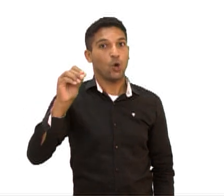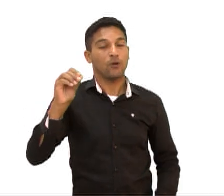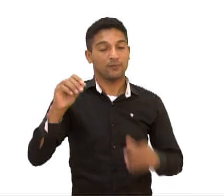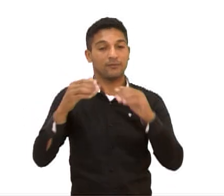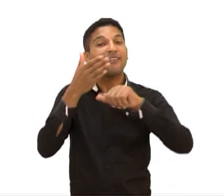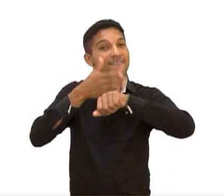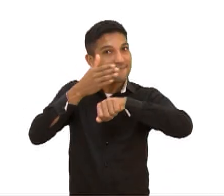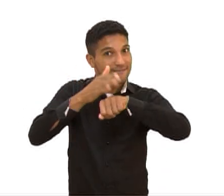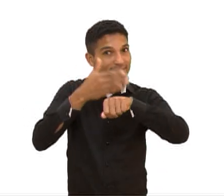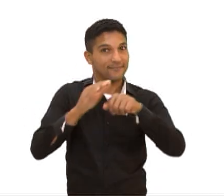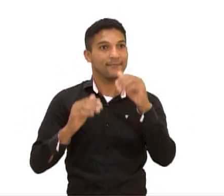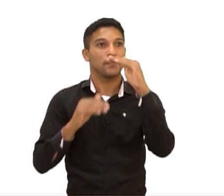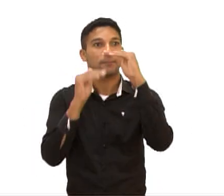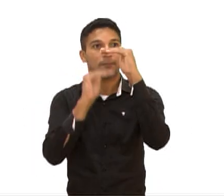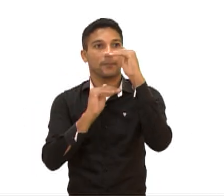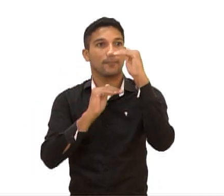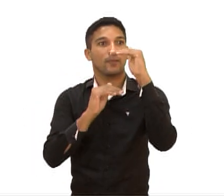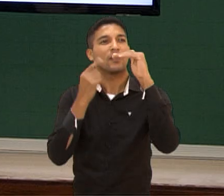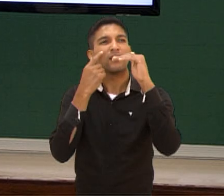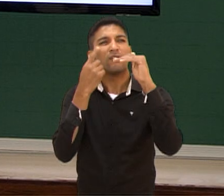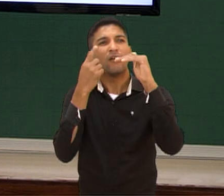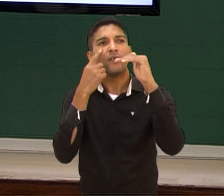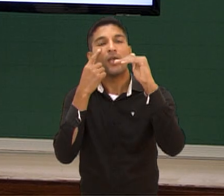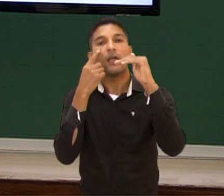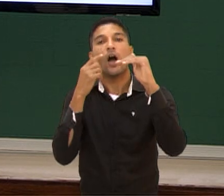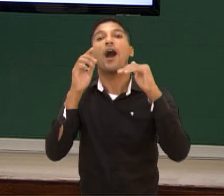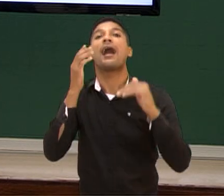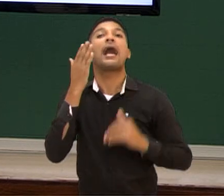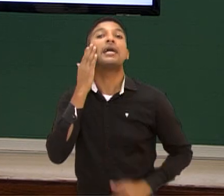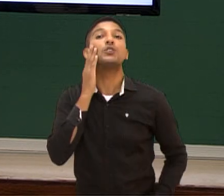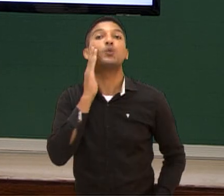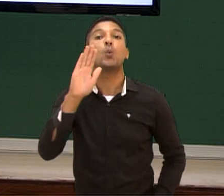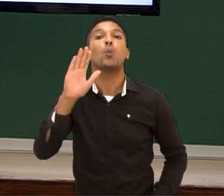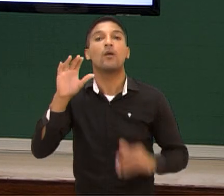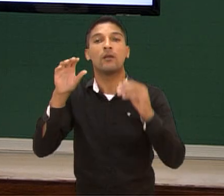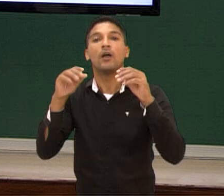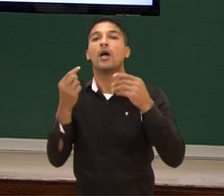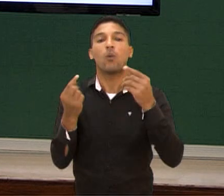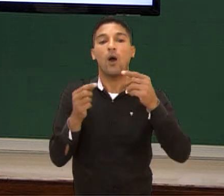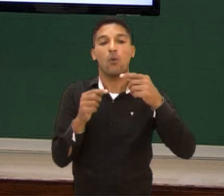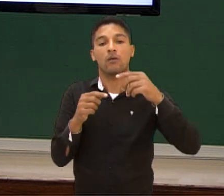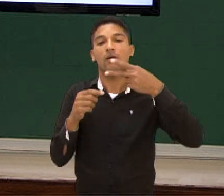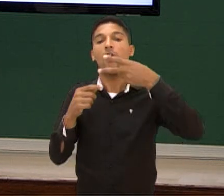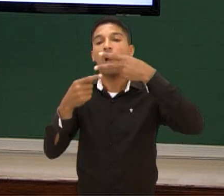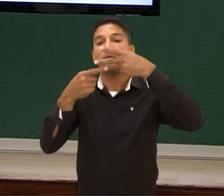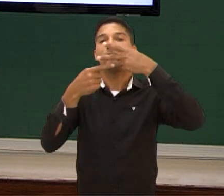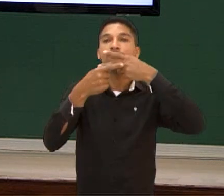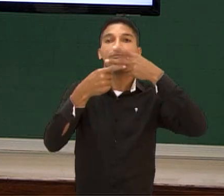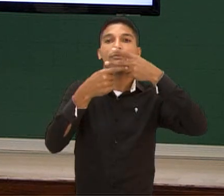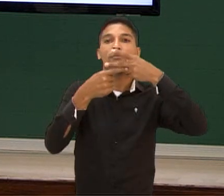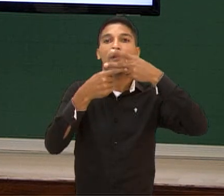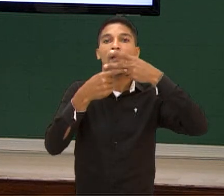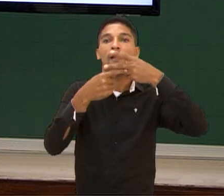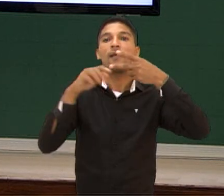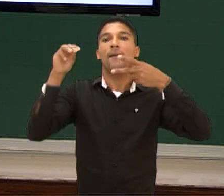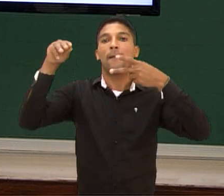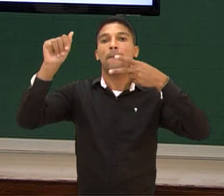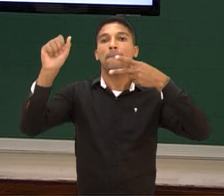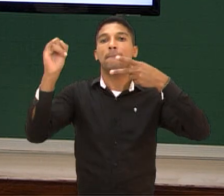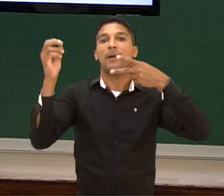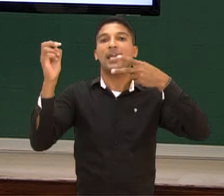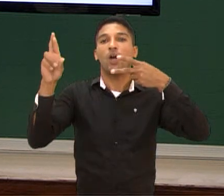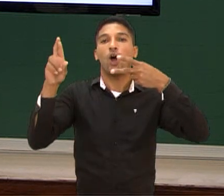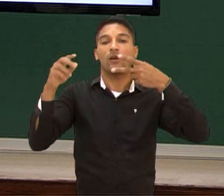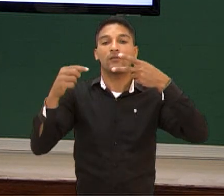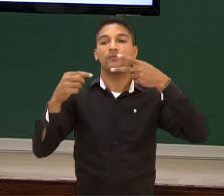menor que. Olha aqui, eu preciso verificar aqui. Qual que é o maior e qual que é o menor. Então, analisem o primeiro. 0,05,